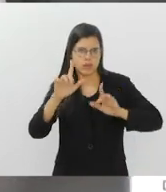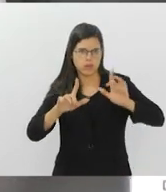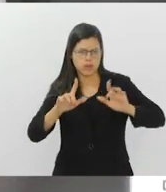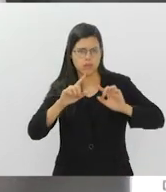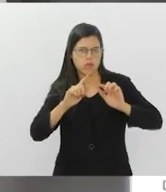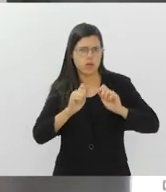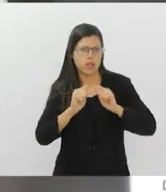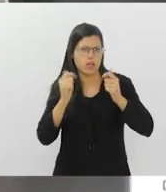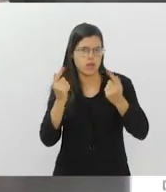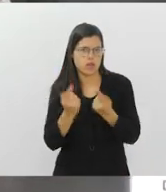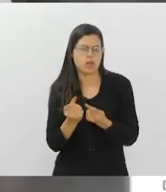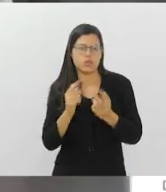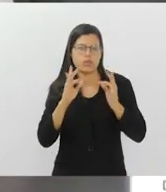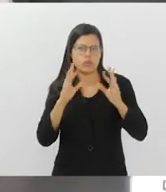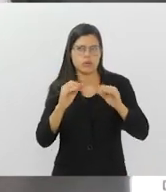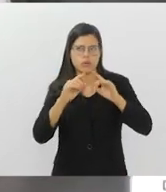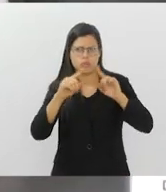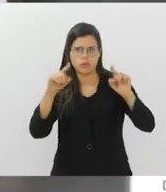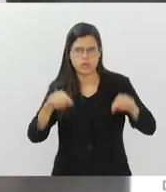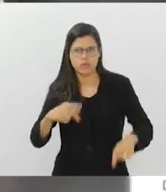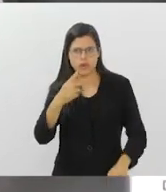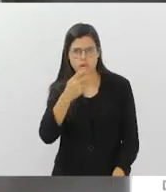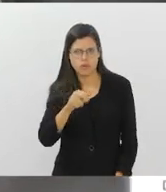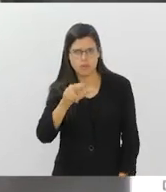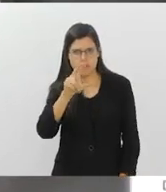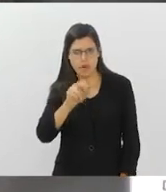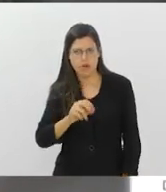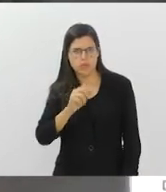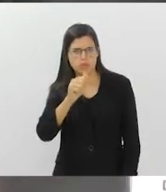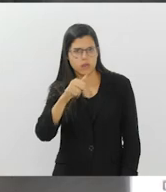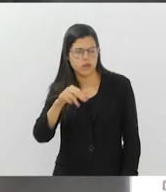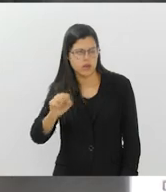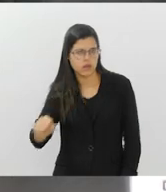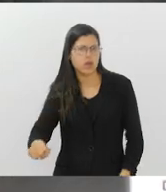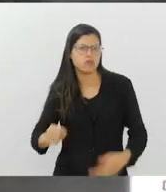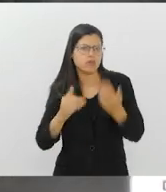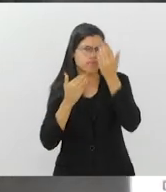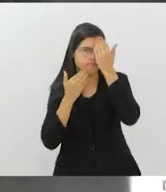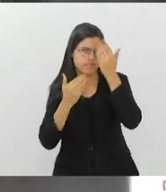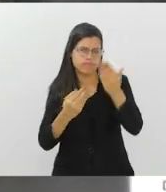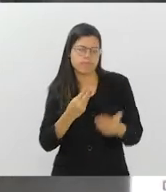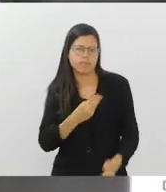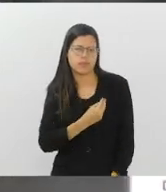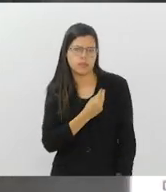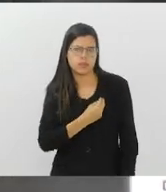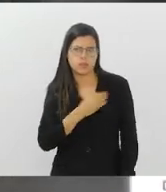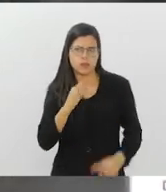os servidores, Paulo também da ANS. Enfim, muito obrigado pela presença de todos.